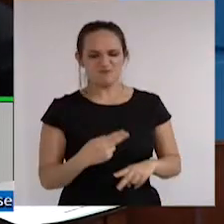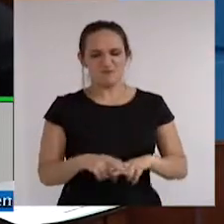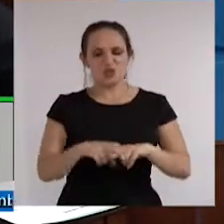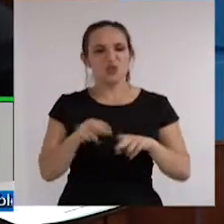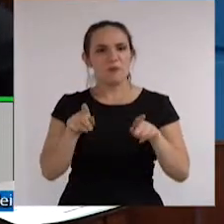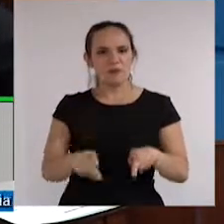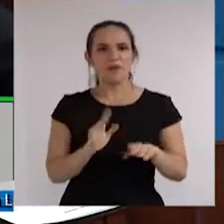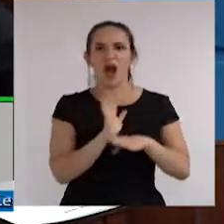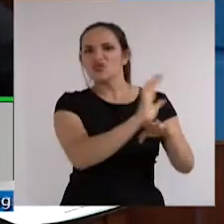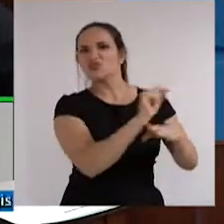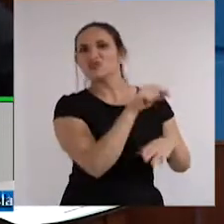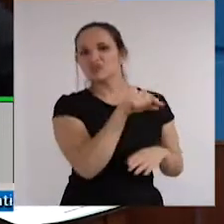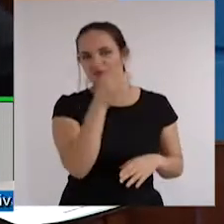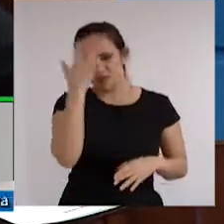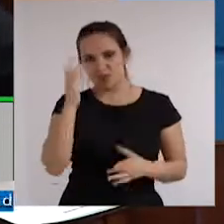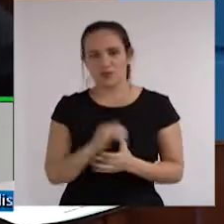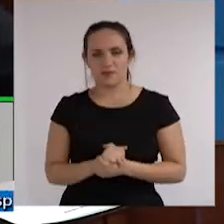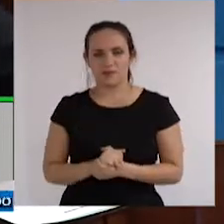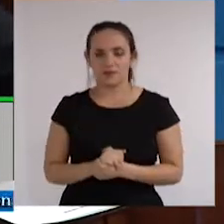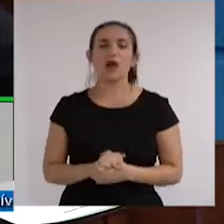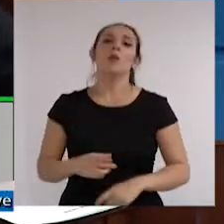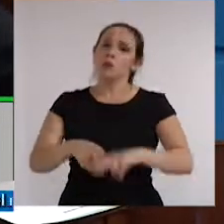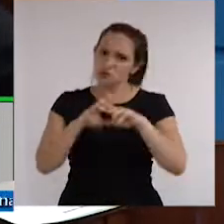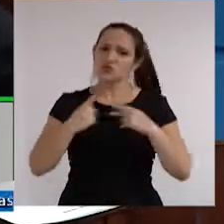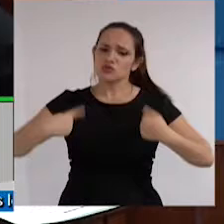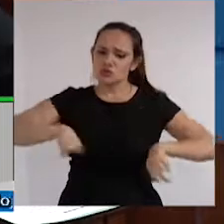e refletir sobre a história do país.